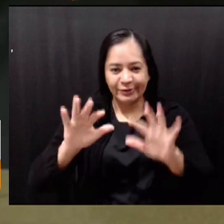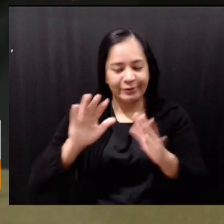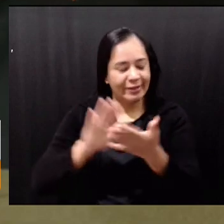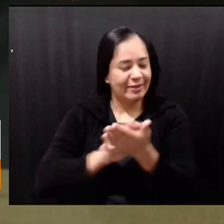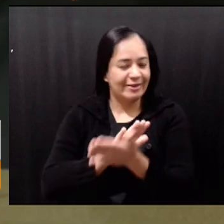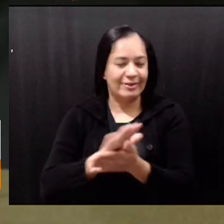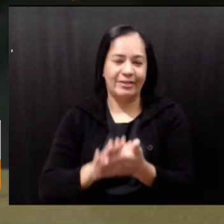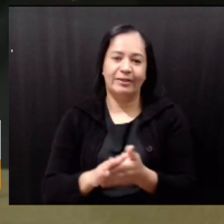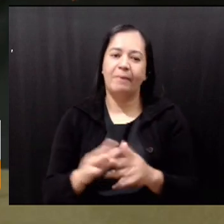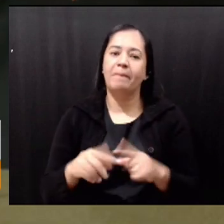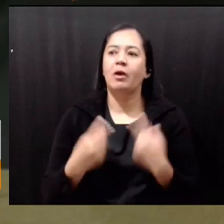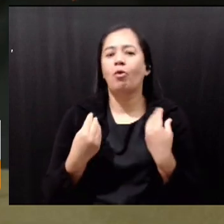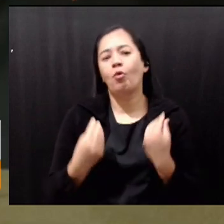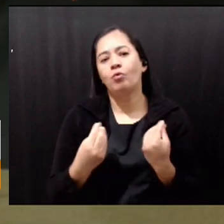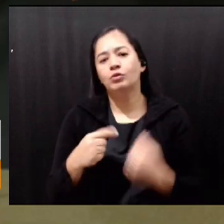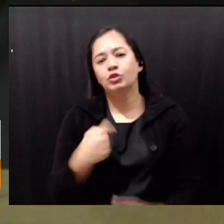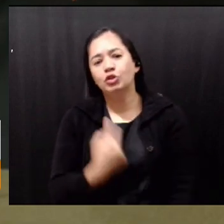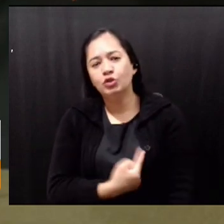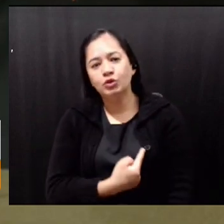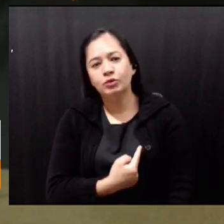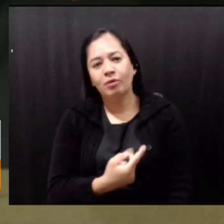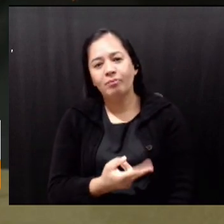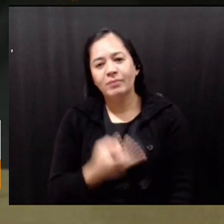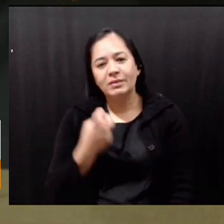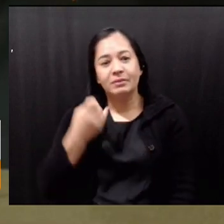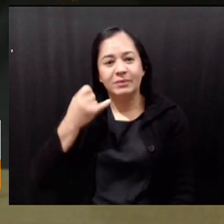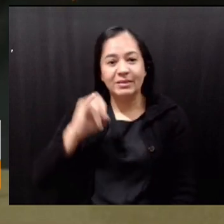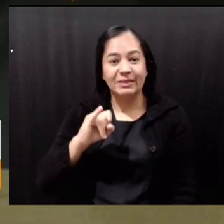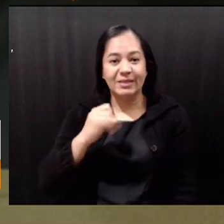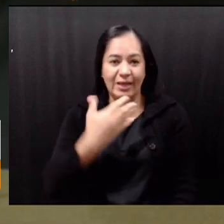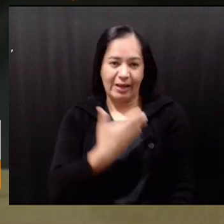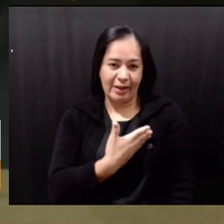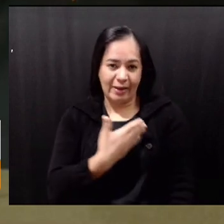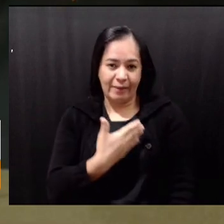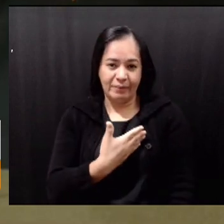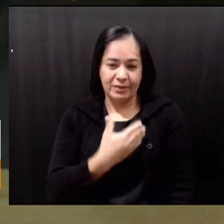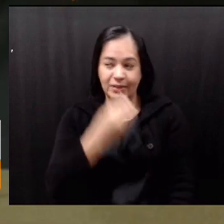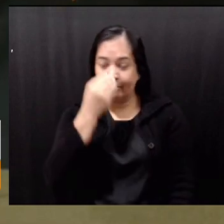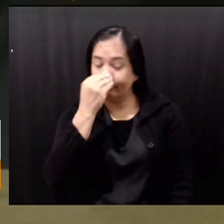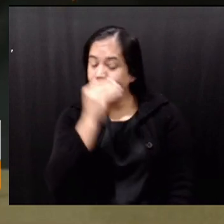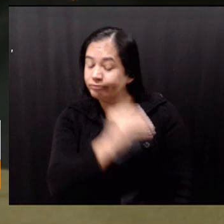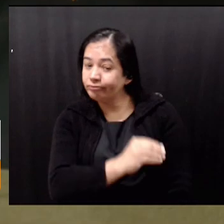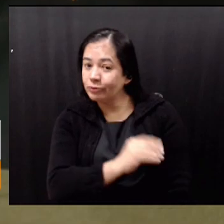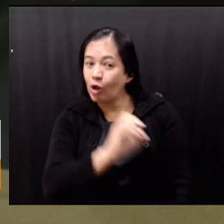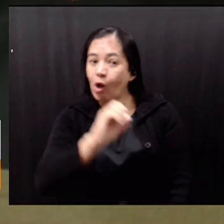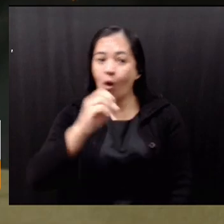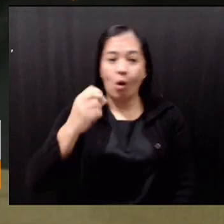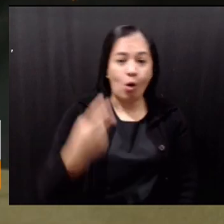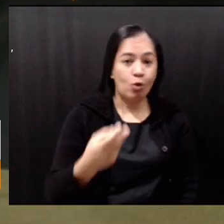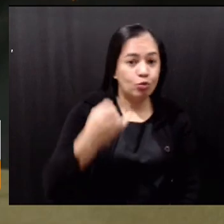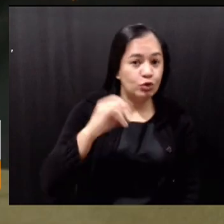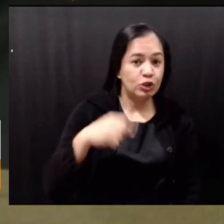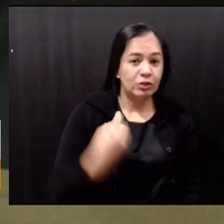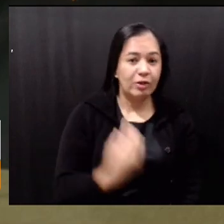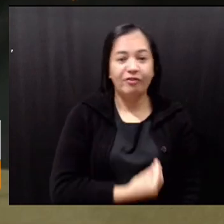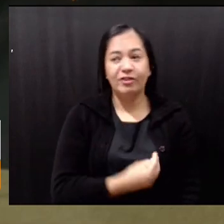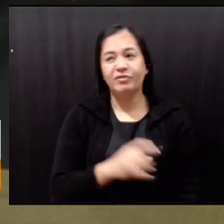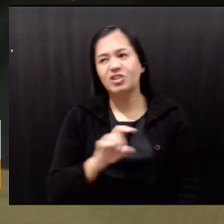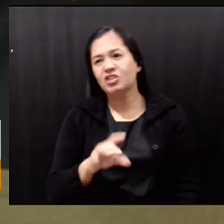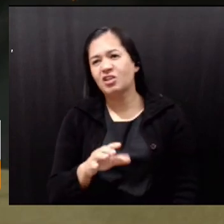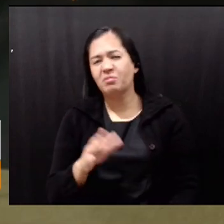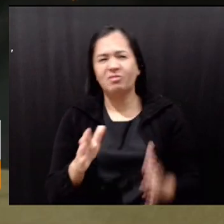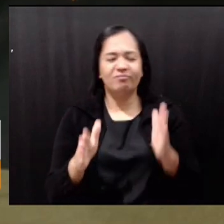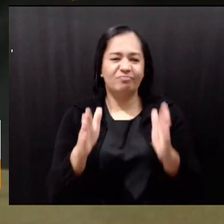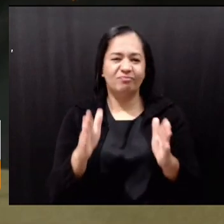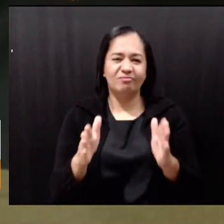gente identifica se uma amizade ela está sendo negligenciada ou se a gente está vivendo só mais uma fase tranquila